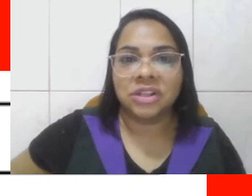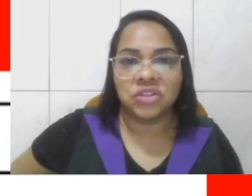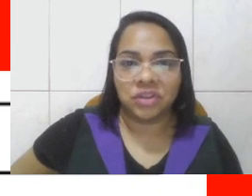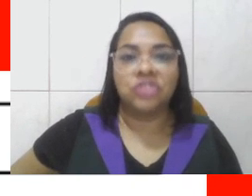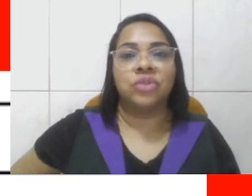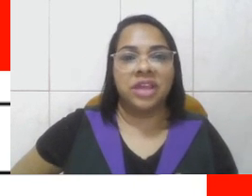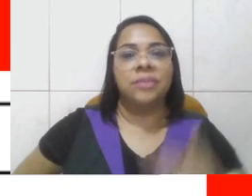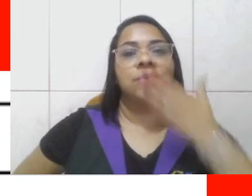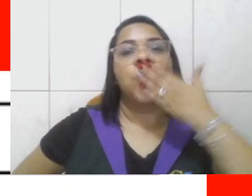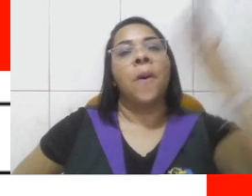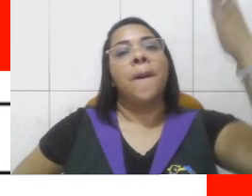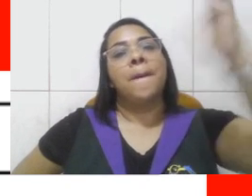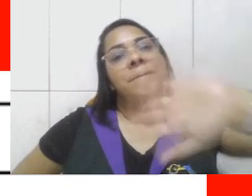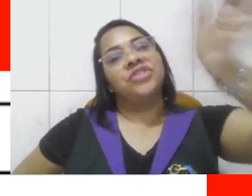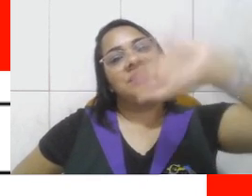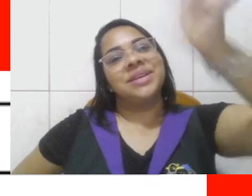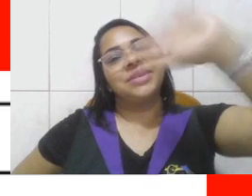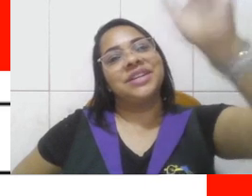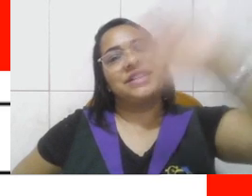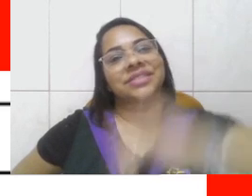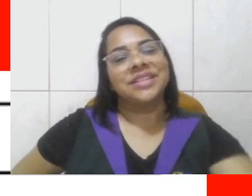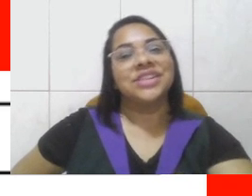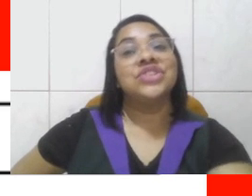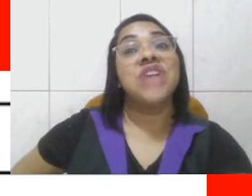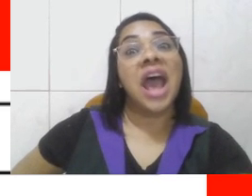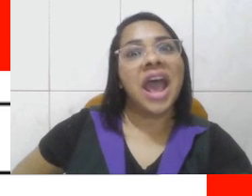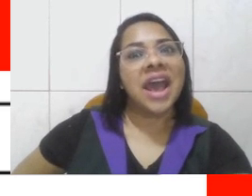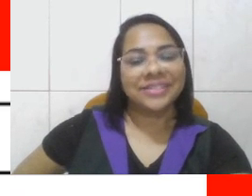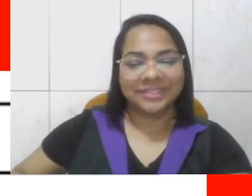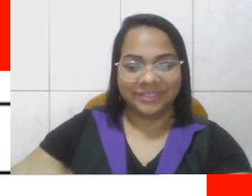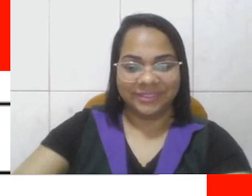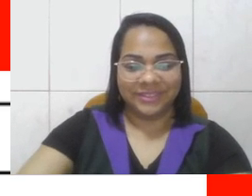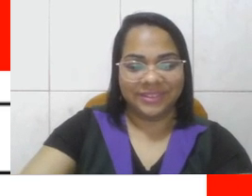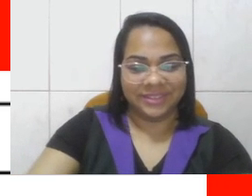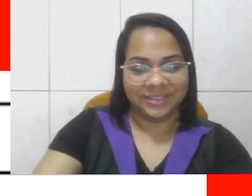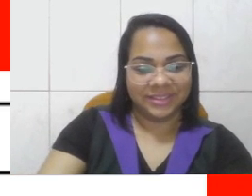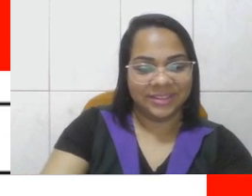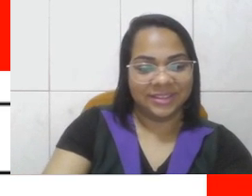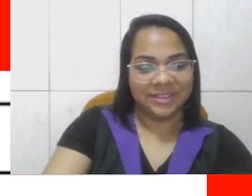faz uma chamada de vídeo, ok? Beijo, terceiro ano. Tchau!